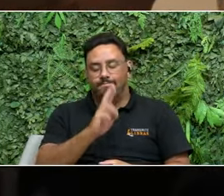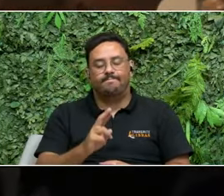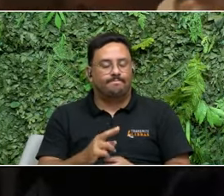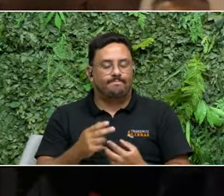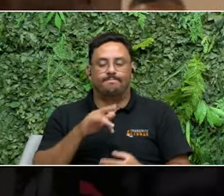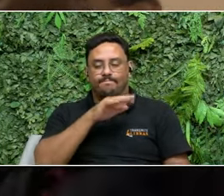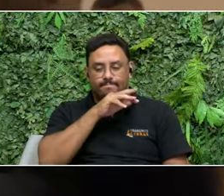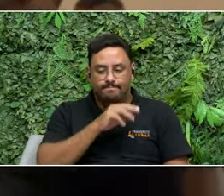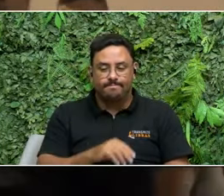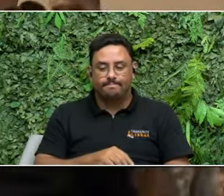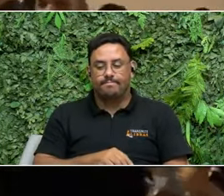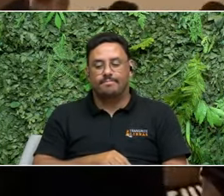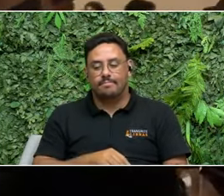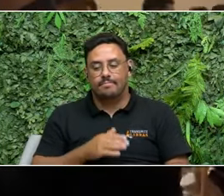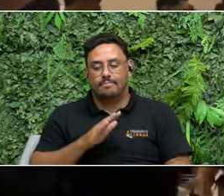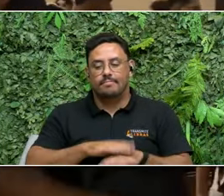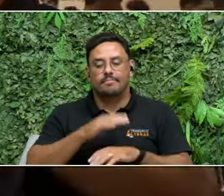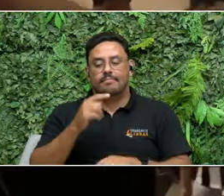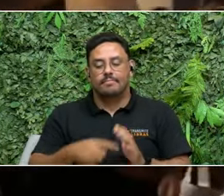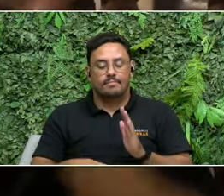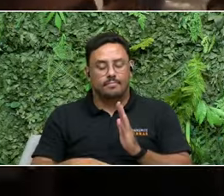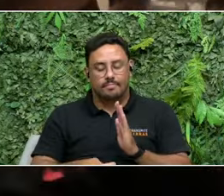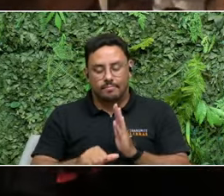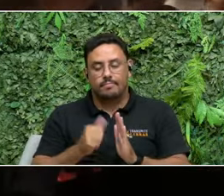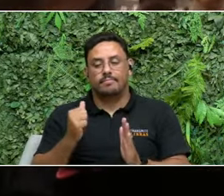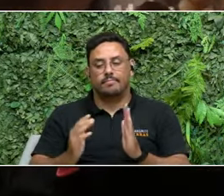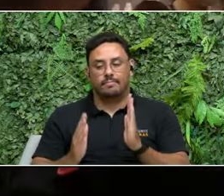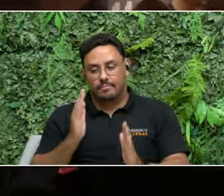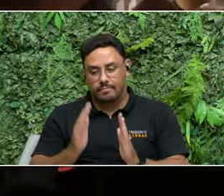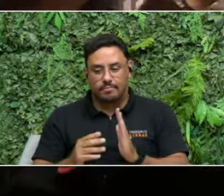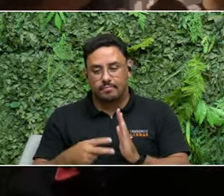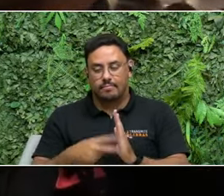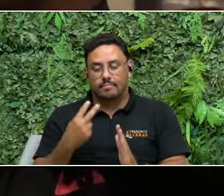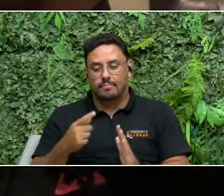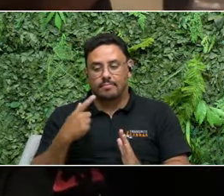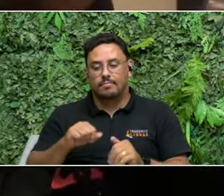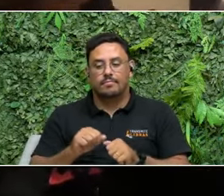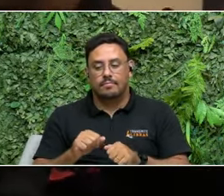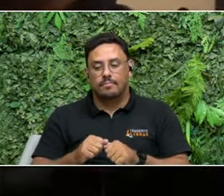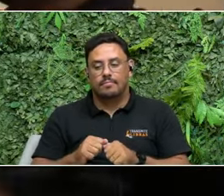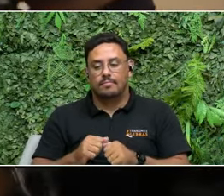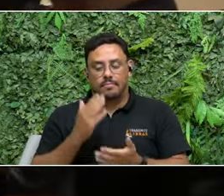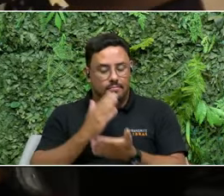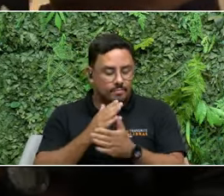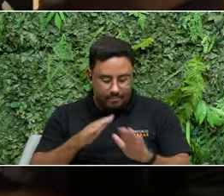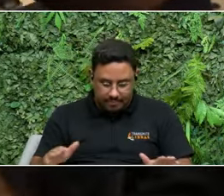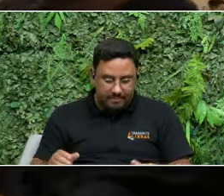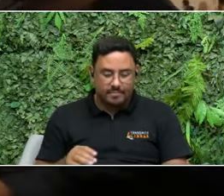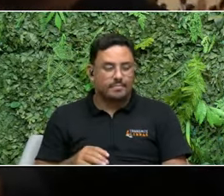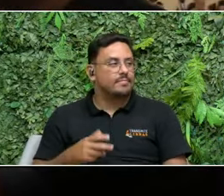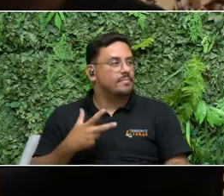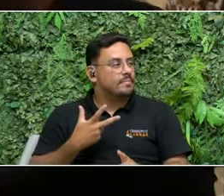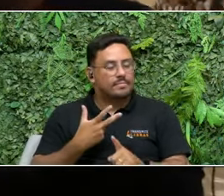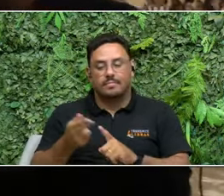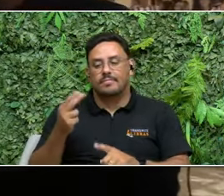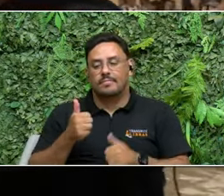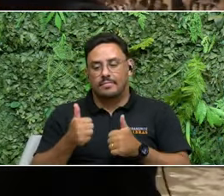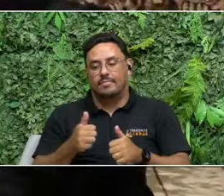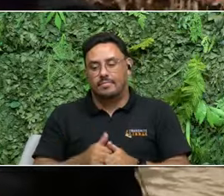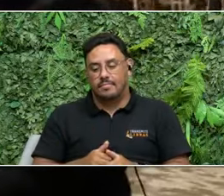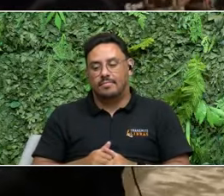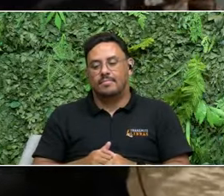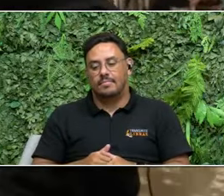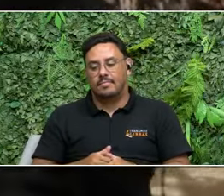né não D pode ser mais ali no primeiro tempo no segundo no segundo jogo vai nós vamos destruir ué ah confiança é